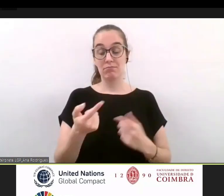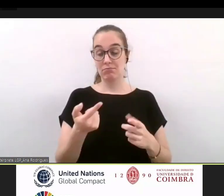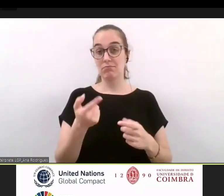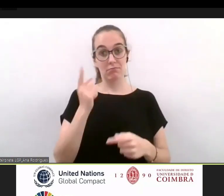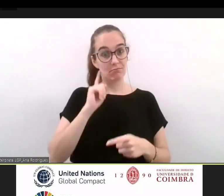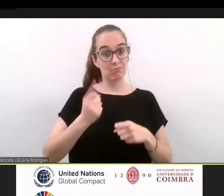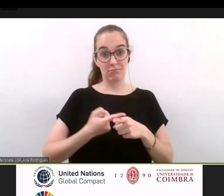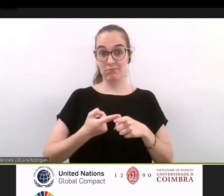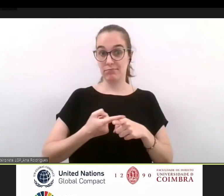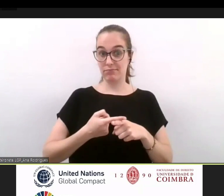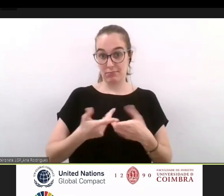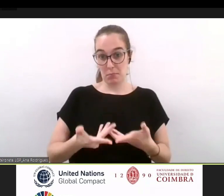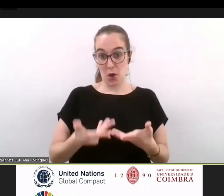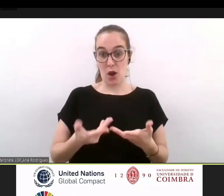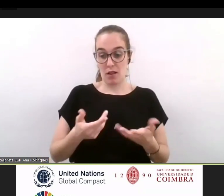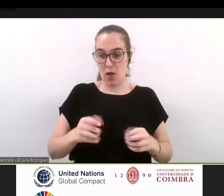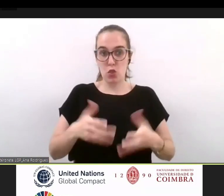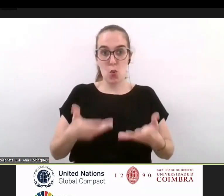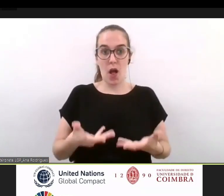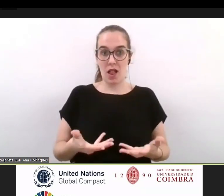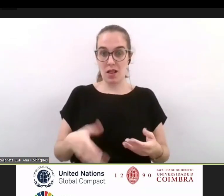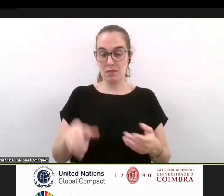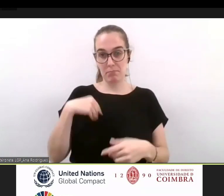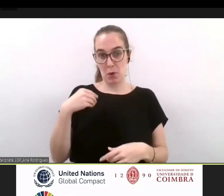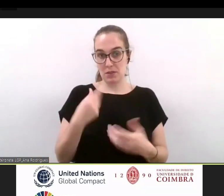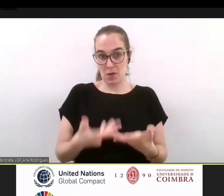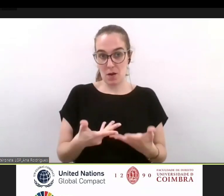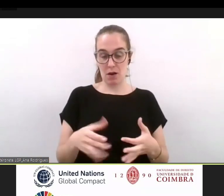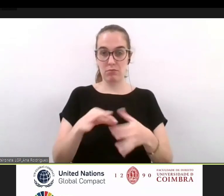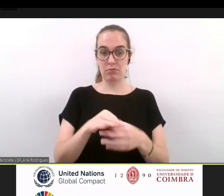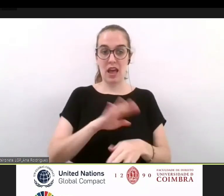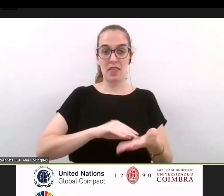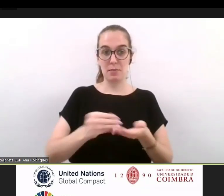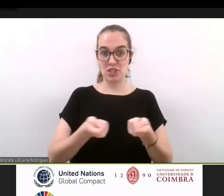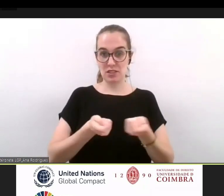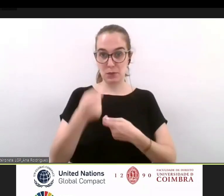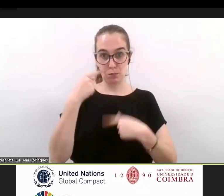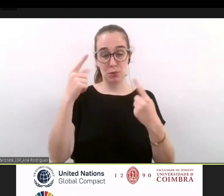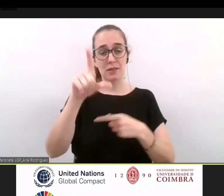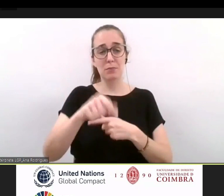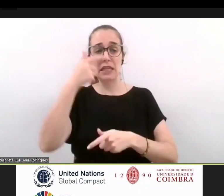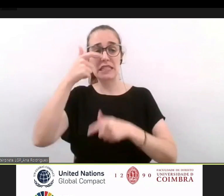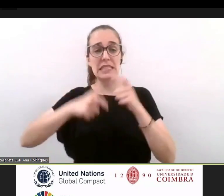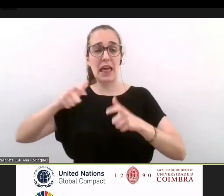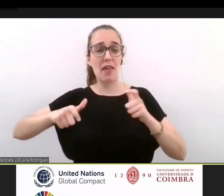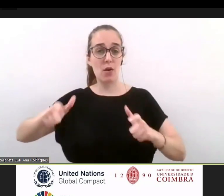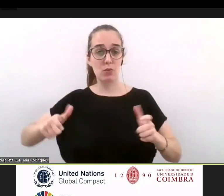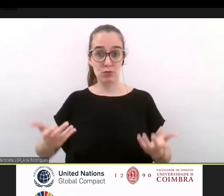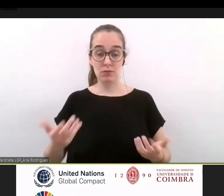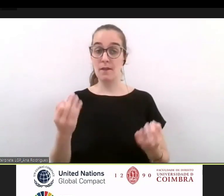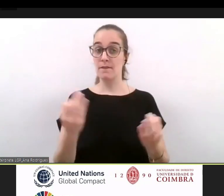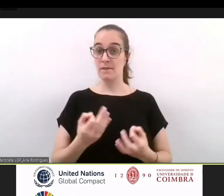atualidade muito grande para a administração pública e para todos nós, até como cidadãos, porque, como foi